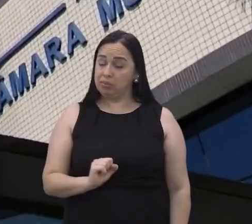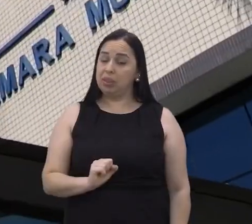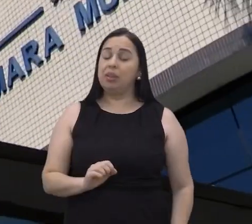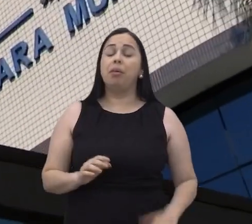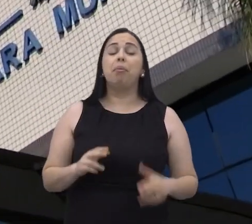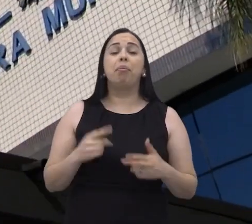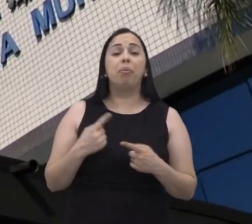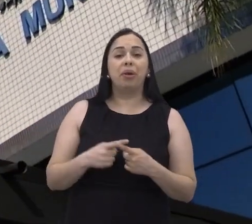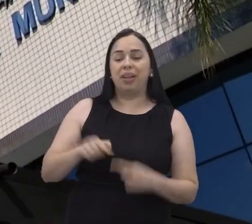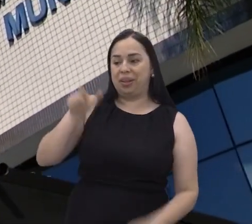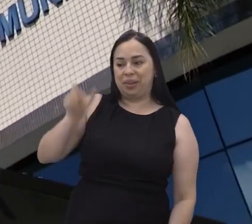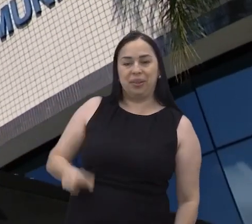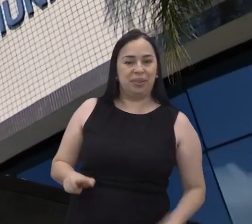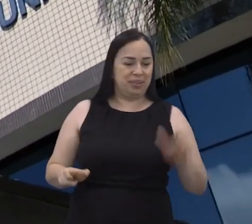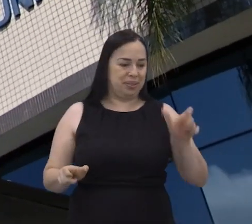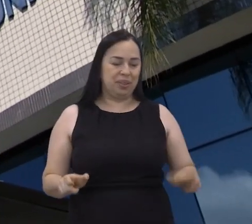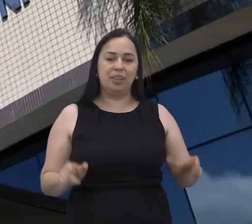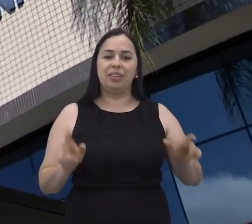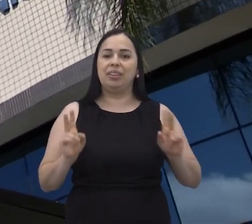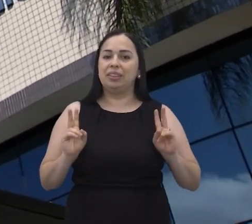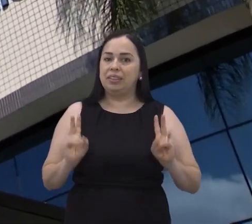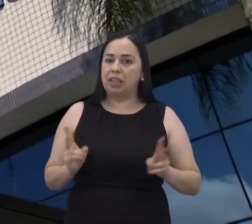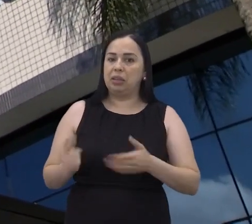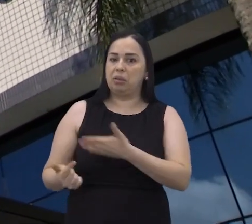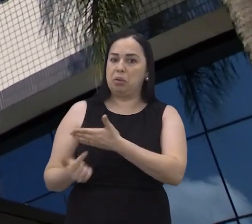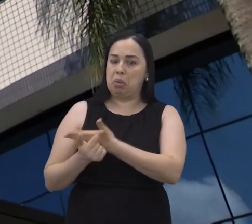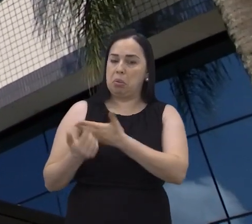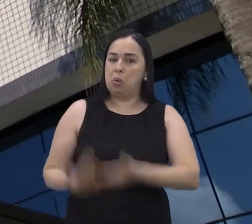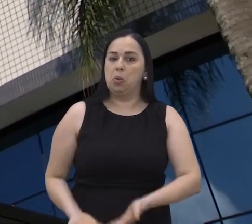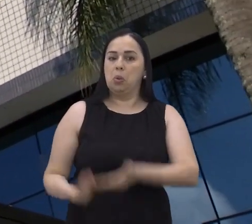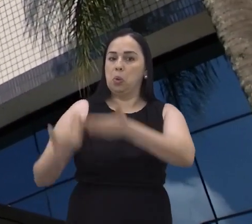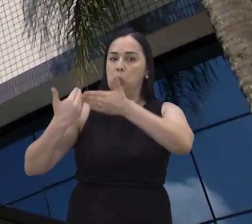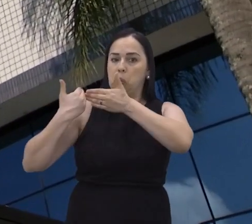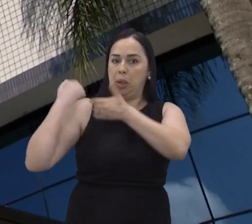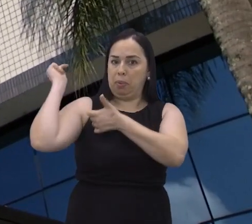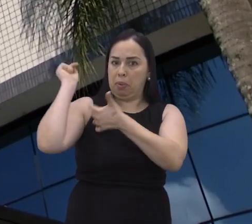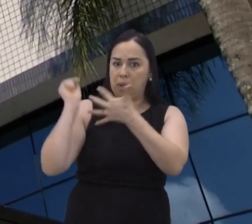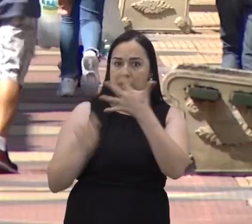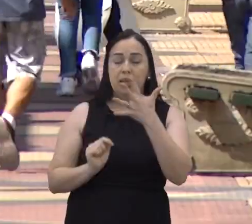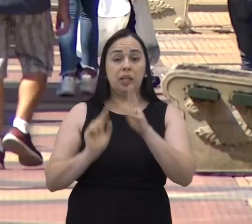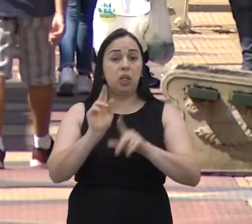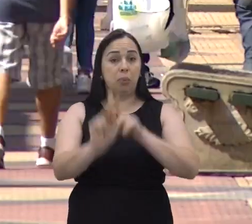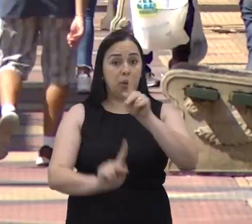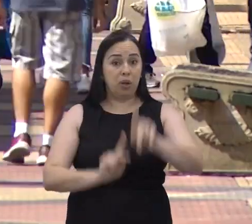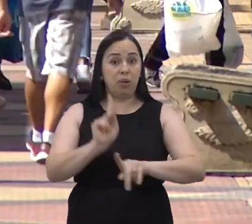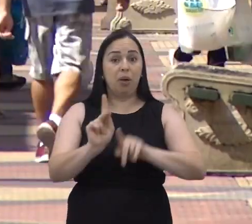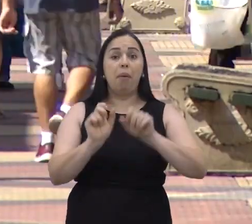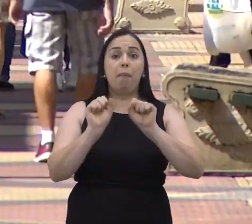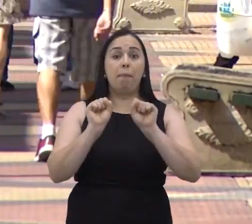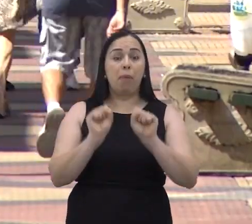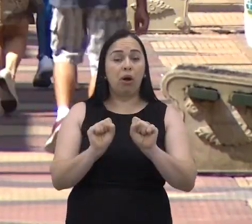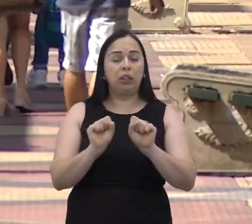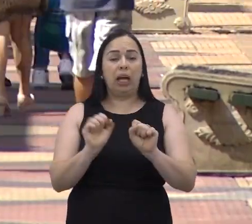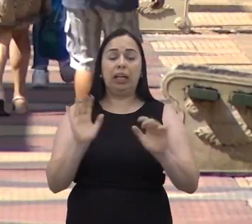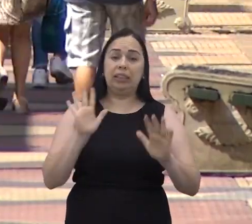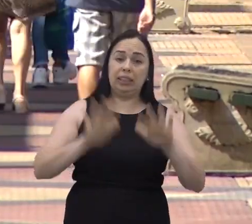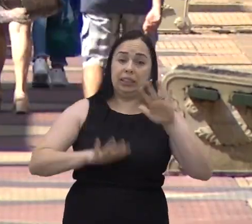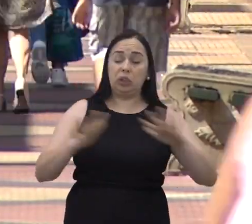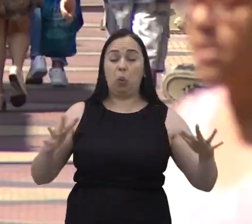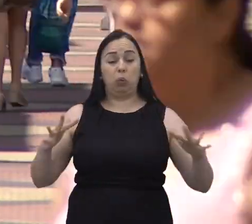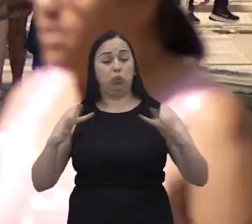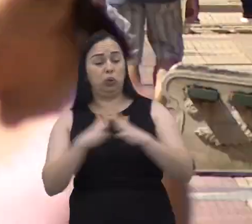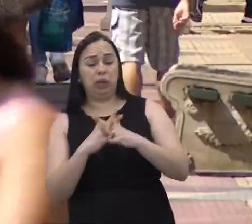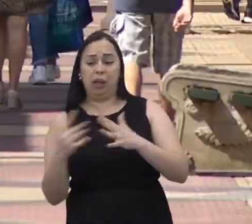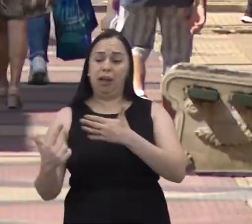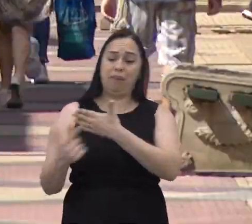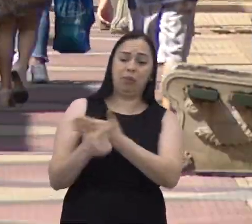viu? Afinal, o prefeito e vereadores acumulam tantas responsabilidades que a população pode acabar se